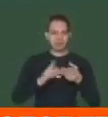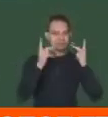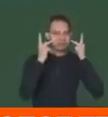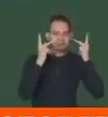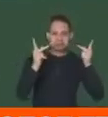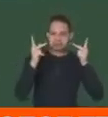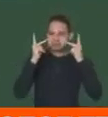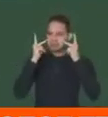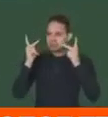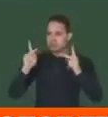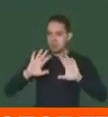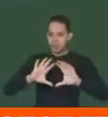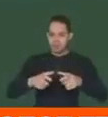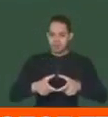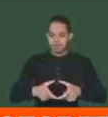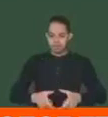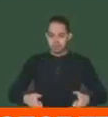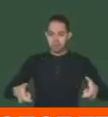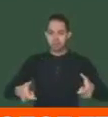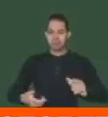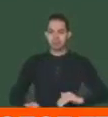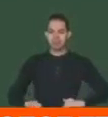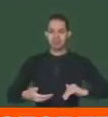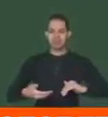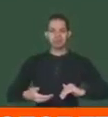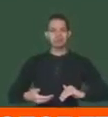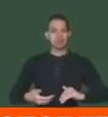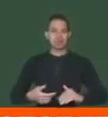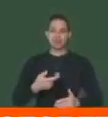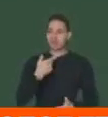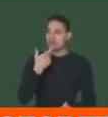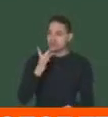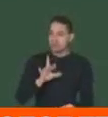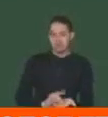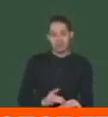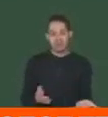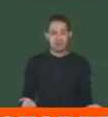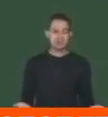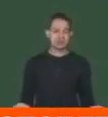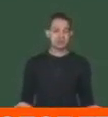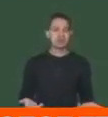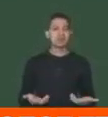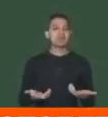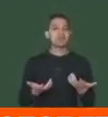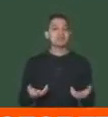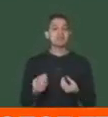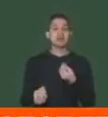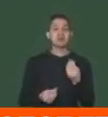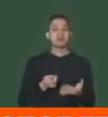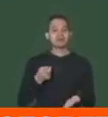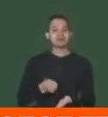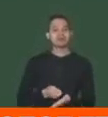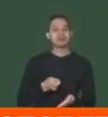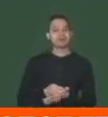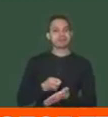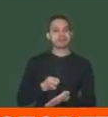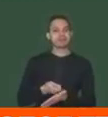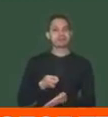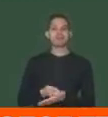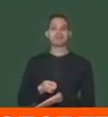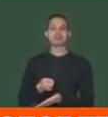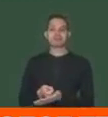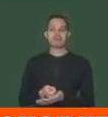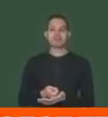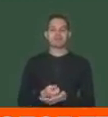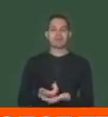formar-se maioria nos parlamentos, verdade seja dita. E queriam isso de forma impositiva, amarrando em